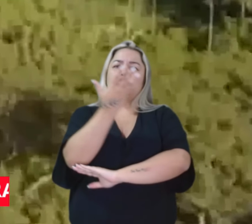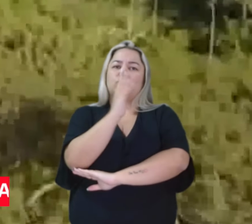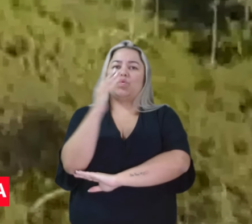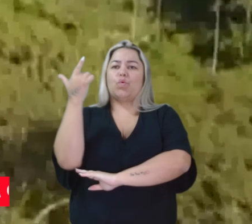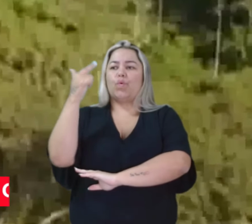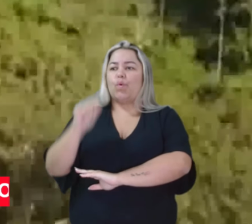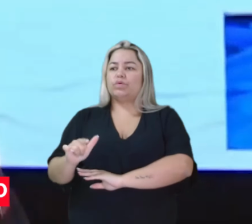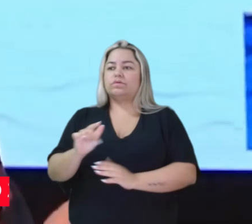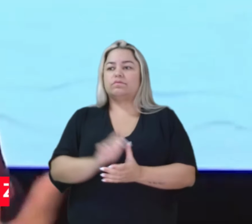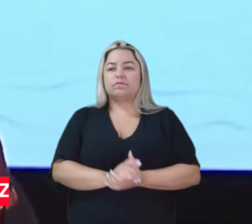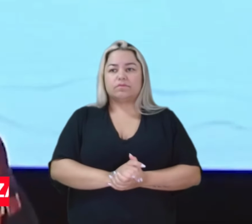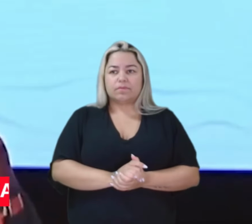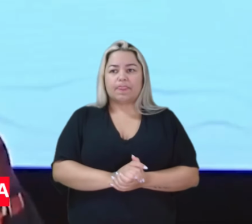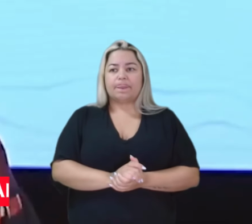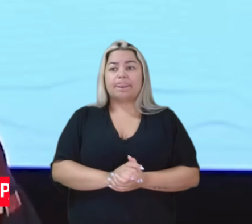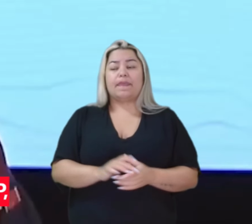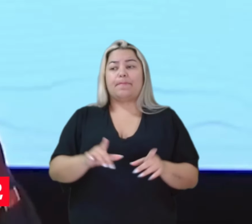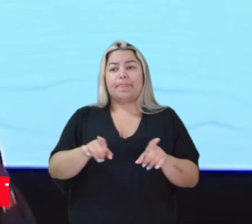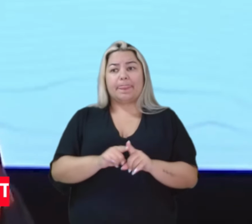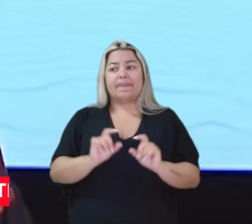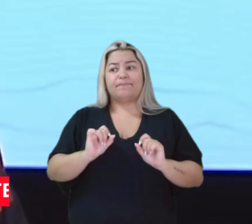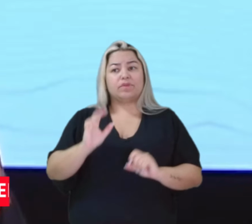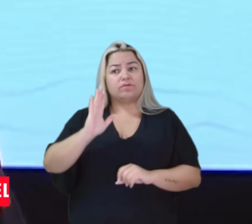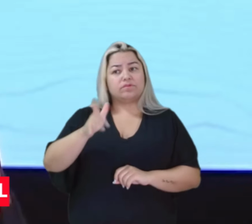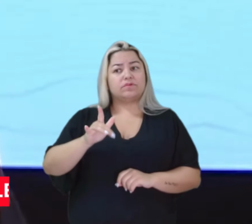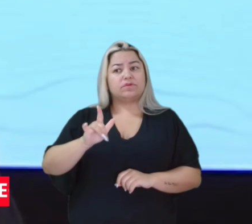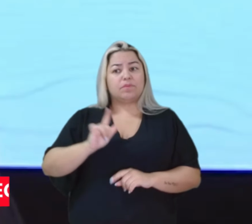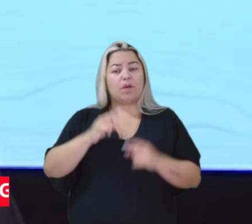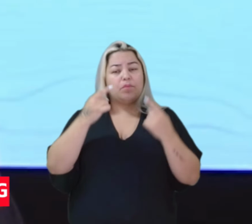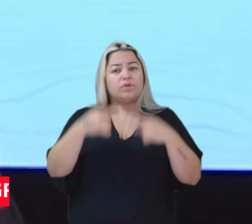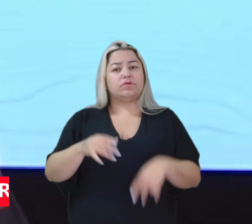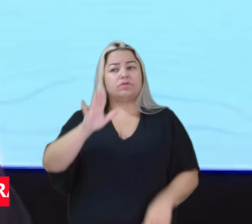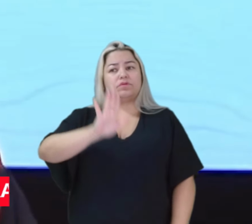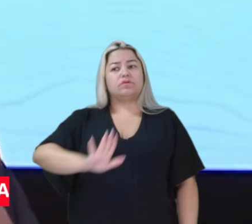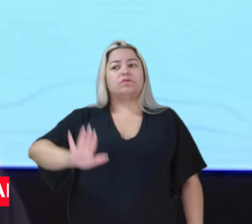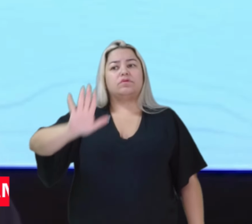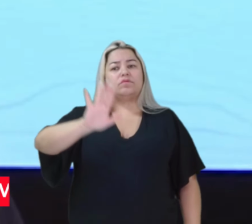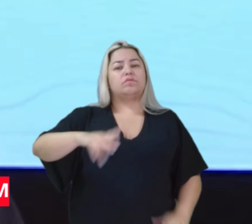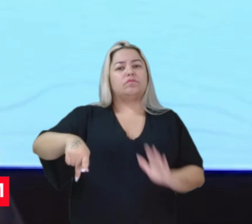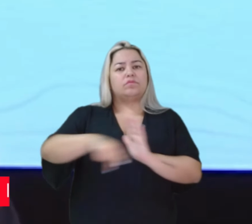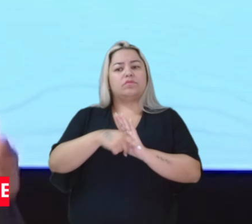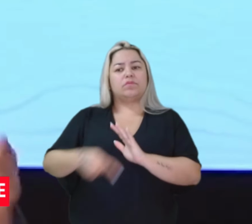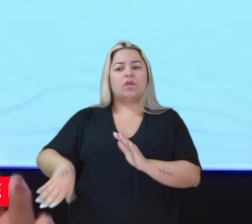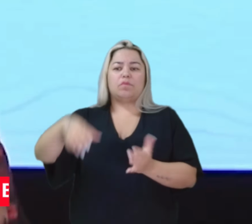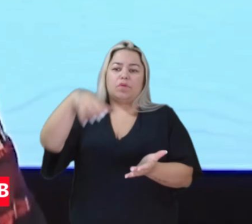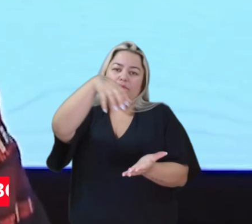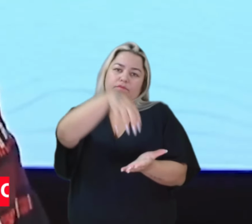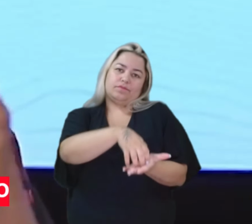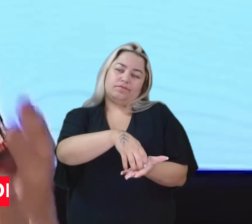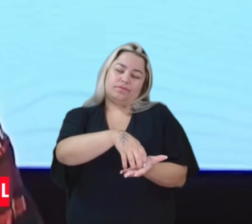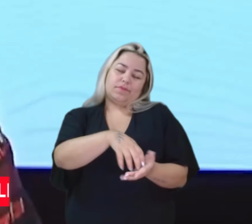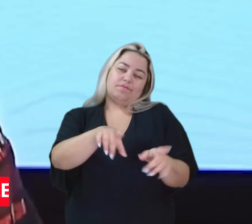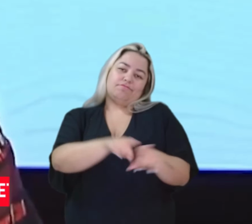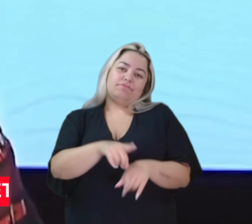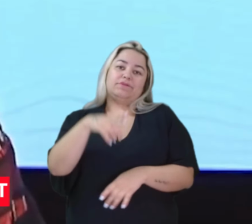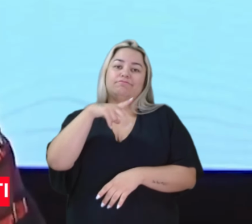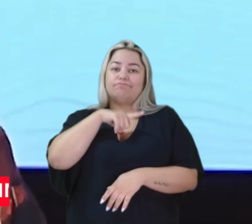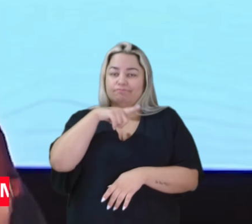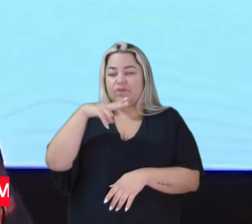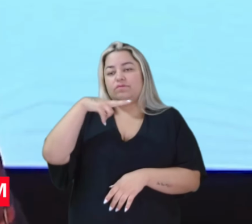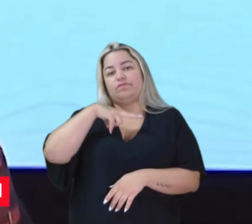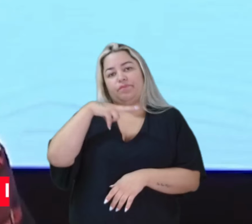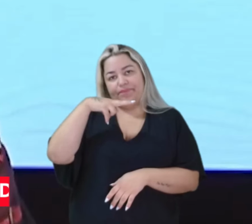outras medidas. Tanto o PNG-TAC, né, que é uma política nacional voltada para os territórios, e aí cada território tem a sua particularidade,